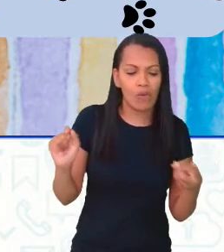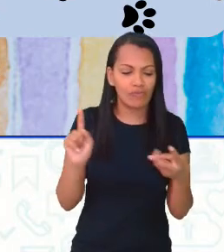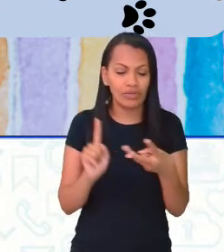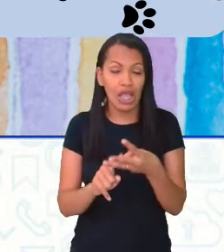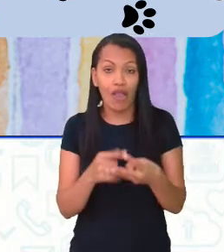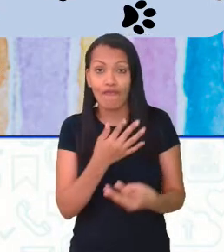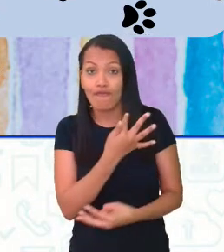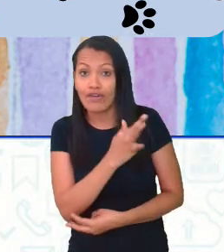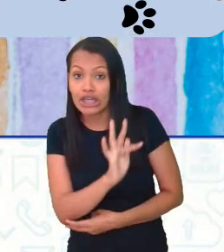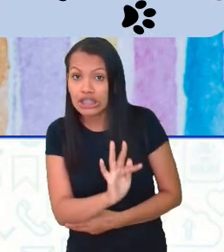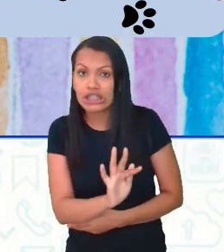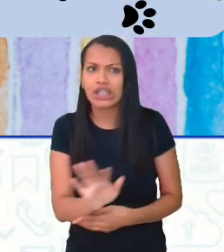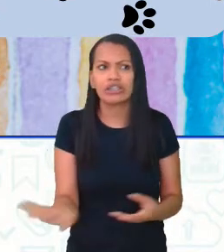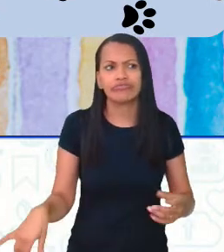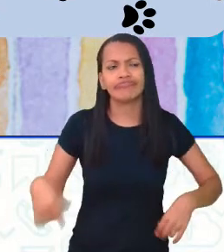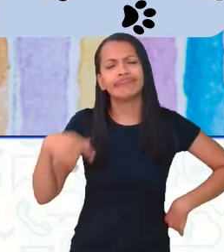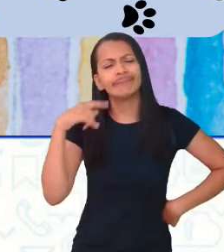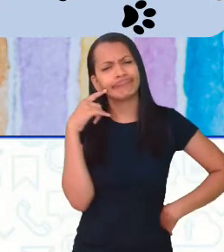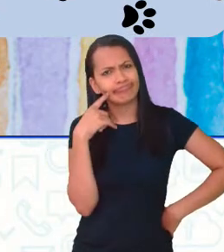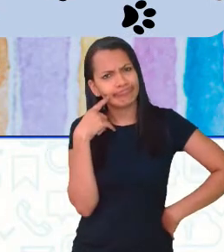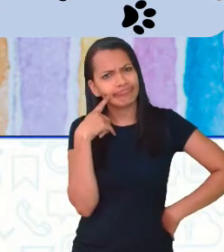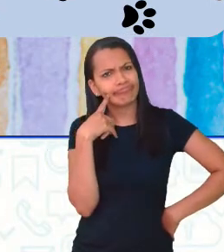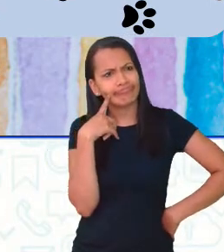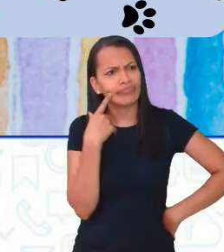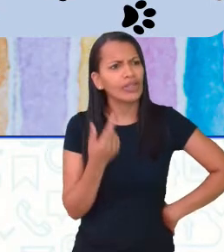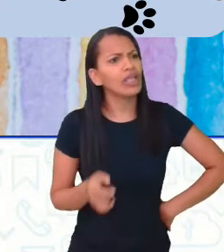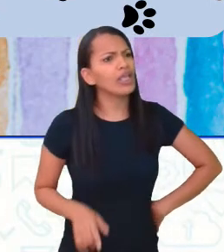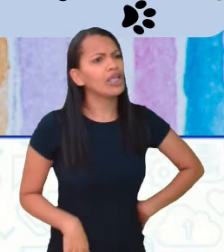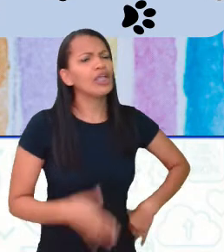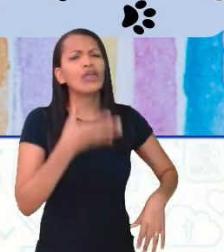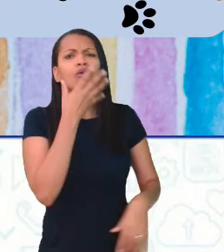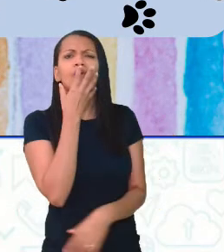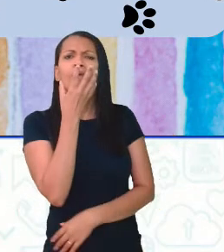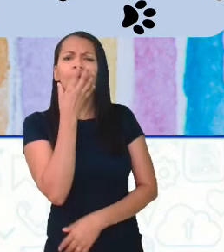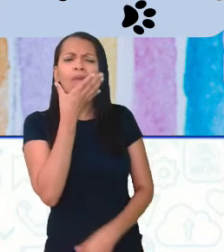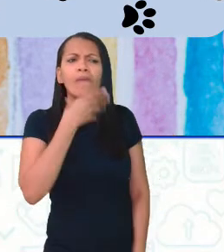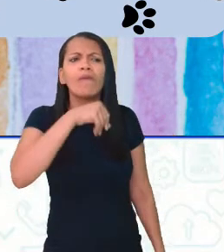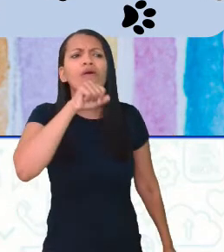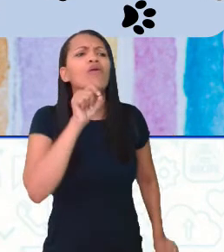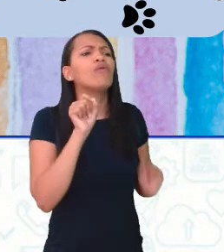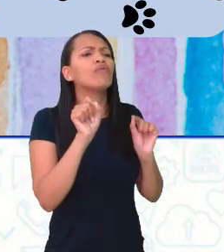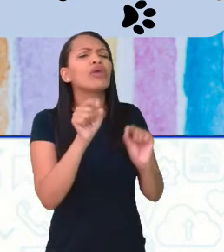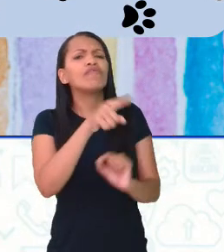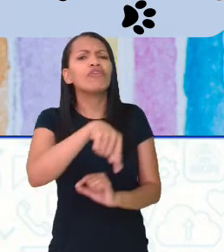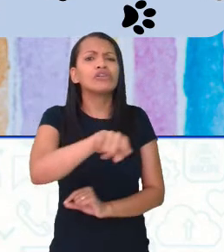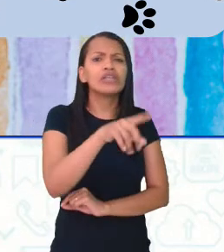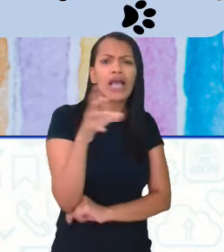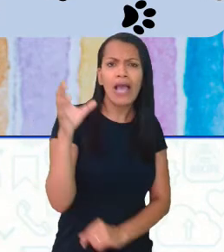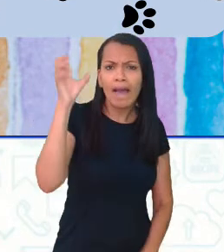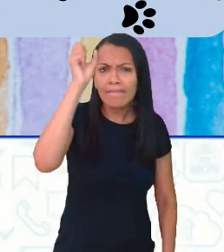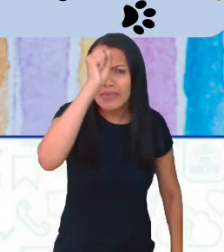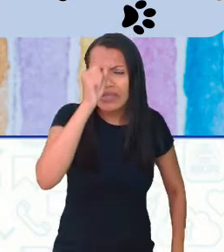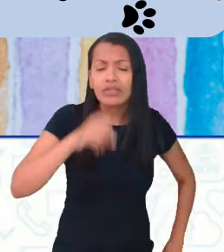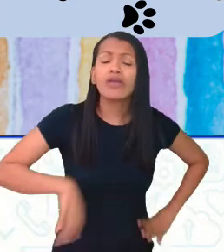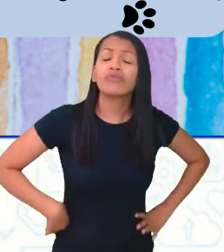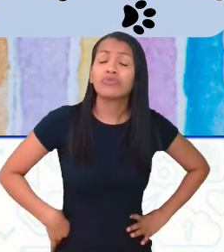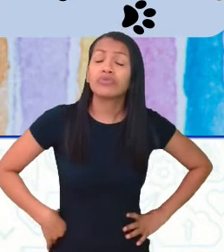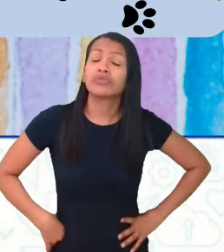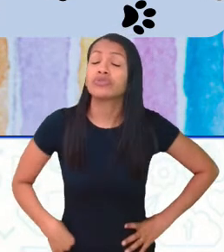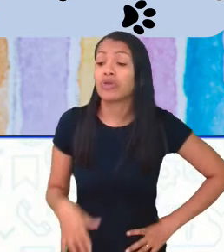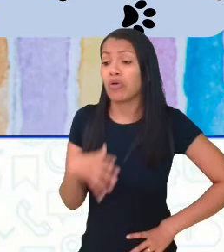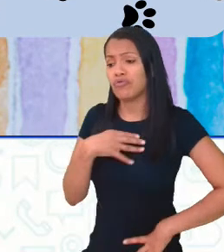francês, né? E o pai cachorro pergunta: e o que é que você aprendeu em línguas estrangeiras? E o filho cachorro